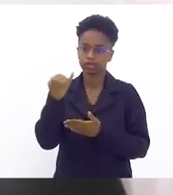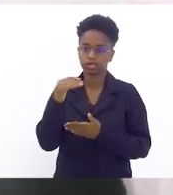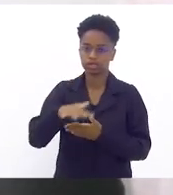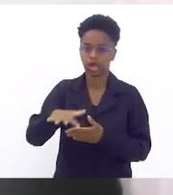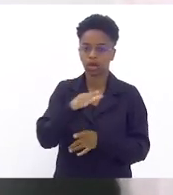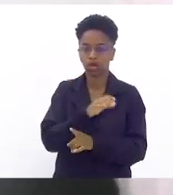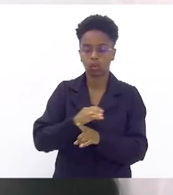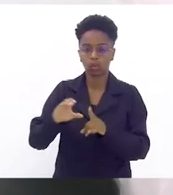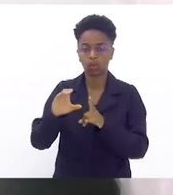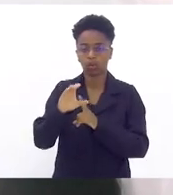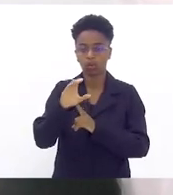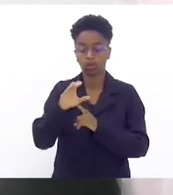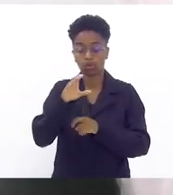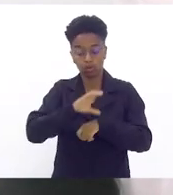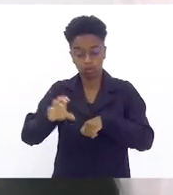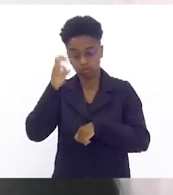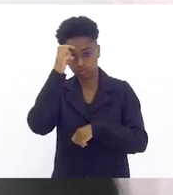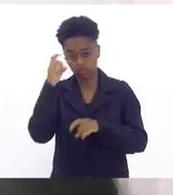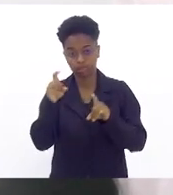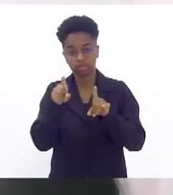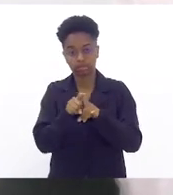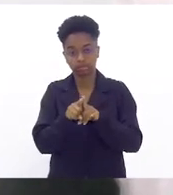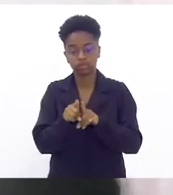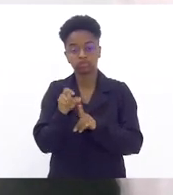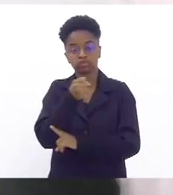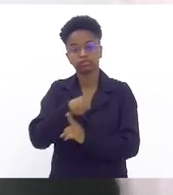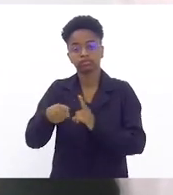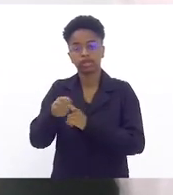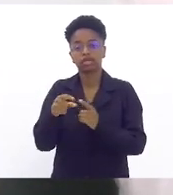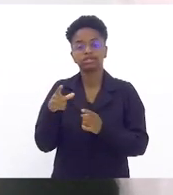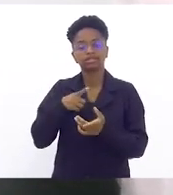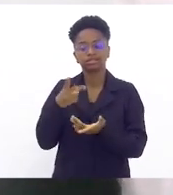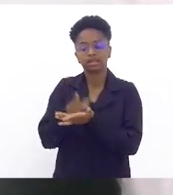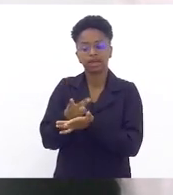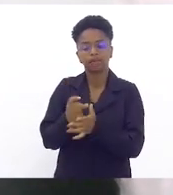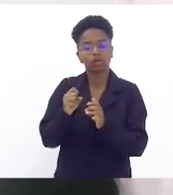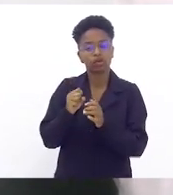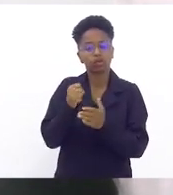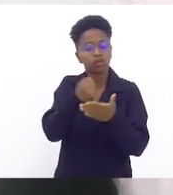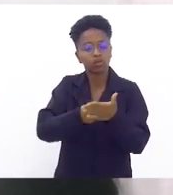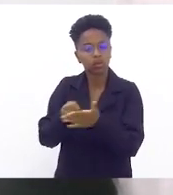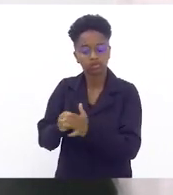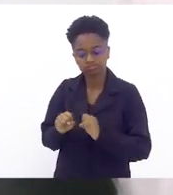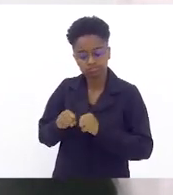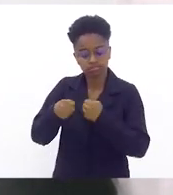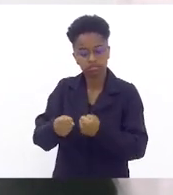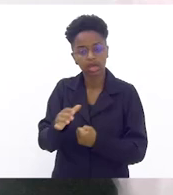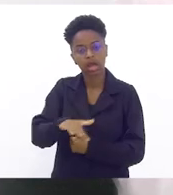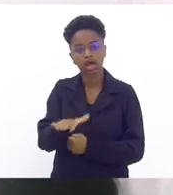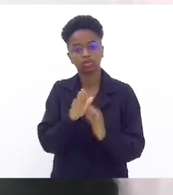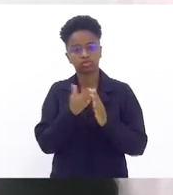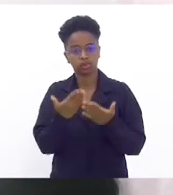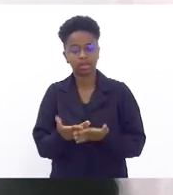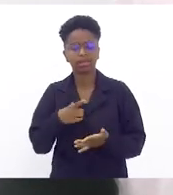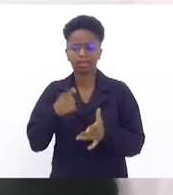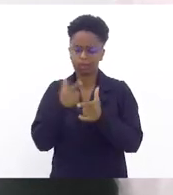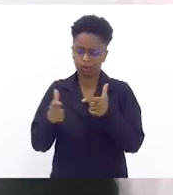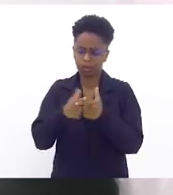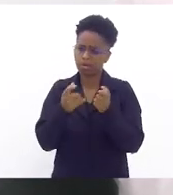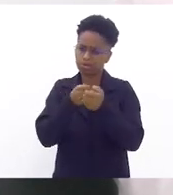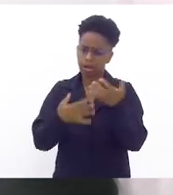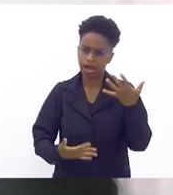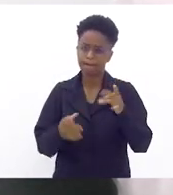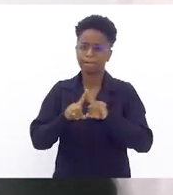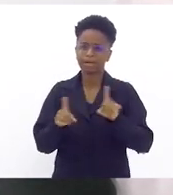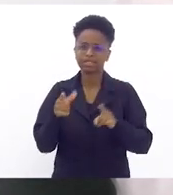desde 1908 sempre com muita luta dedicação e persistência de toda a comunidade escolar os problemas são muitos e vem não só